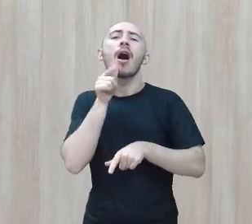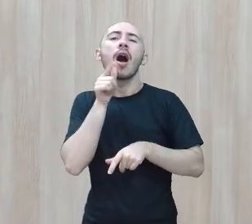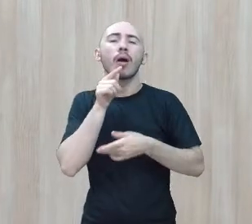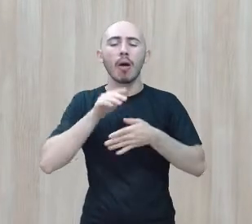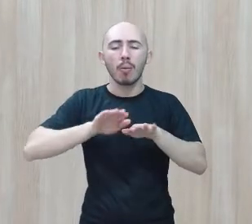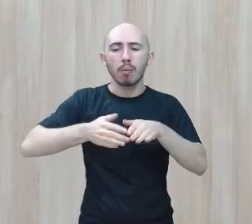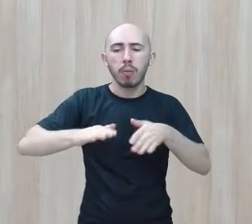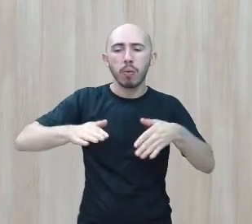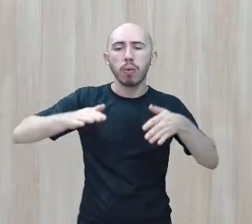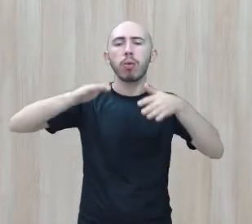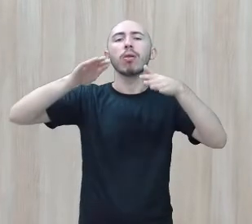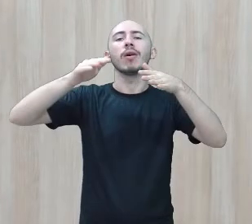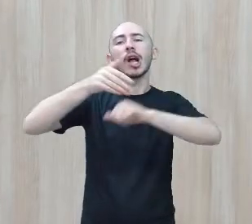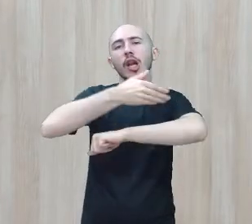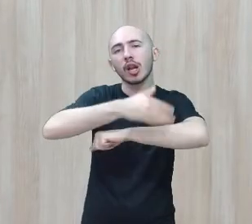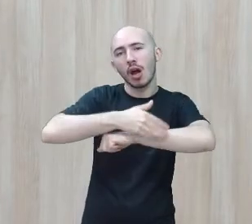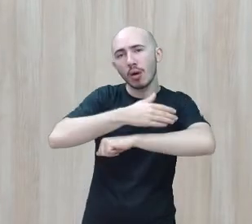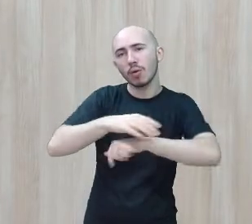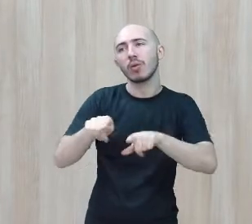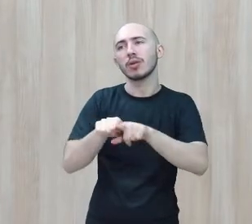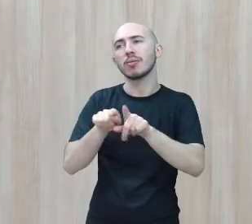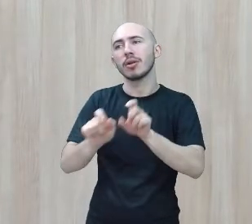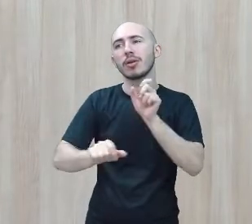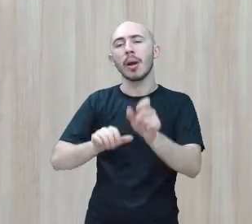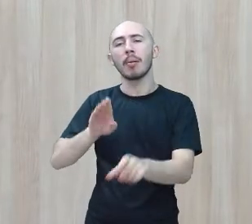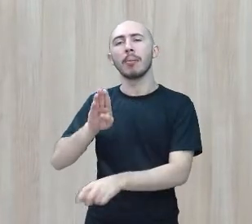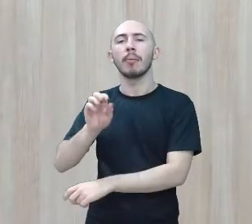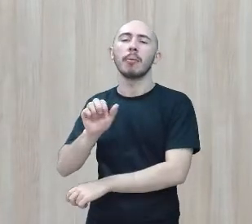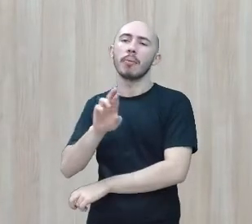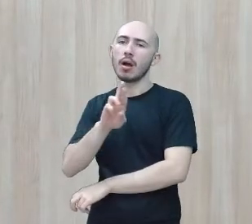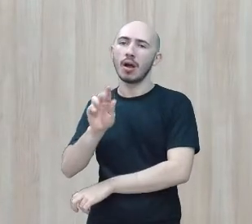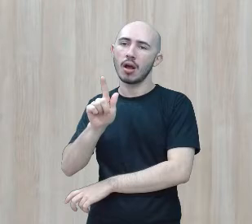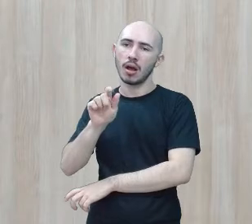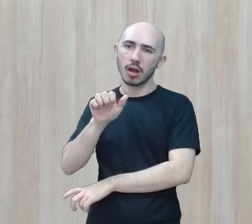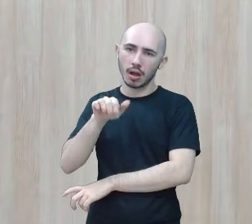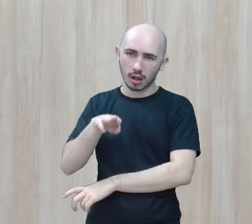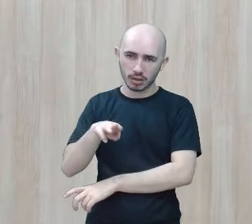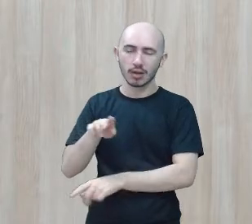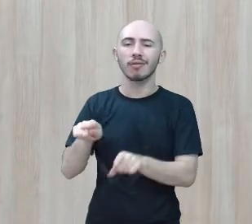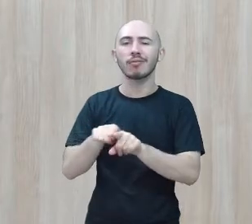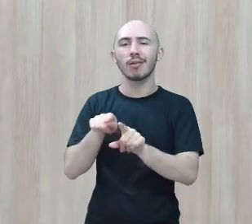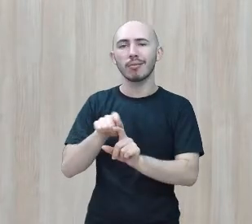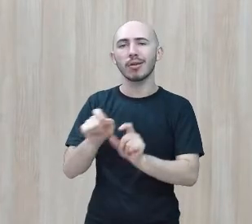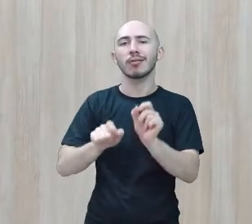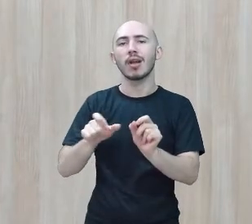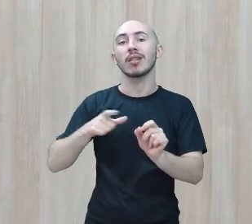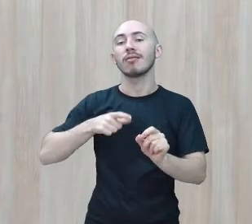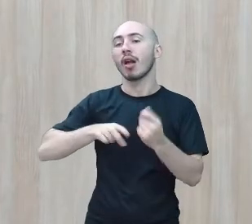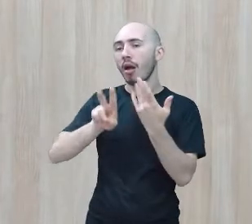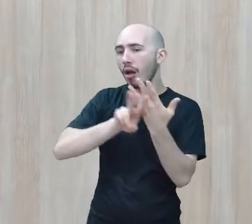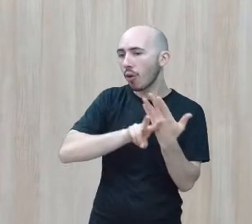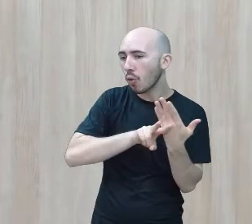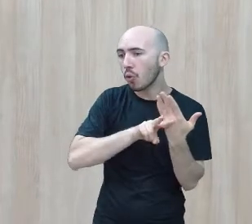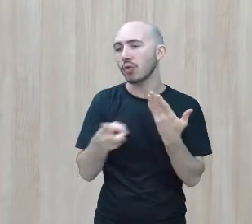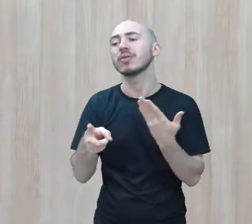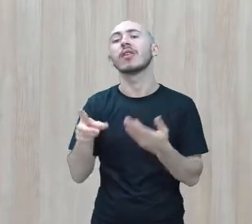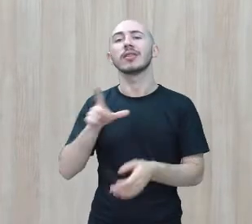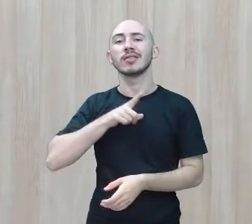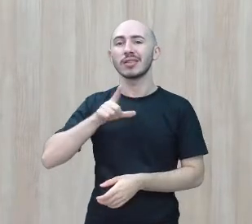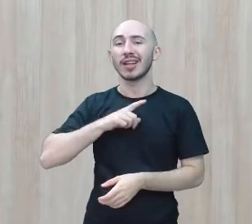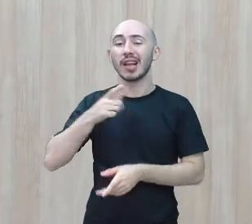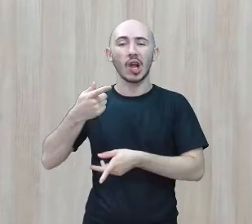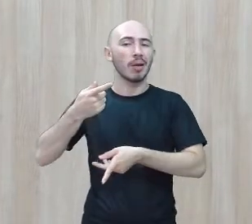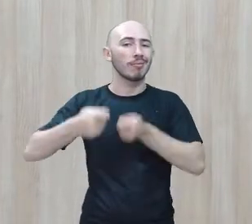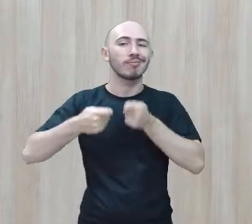as barragens que são, né, vamos dizer assim, de uma consequência impensada